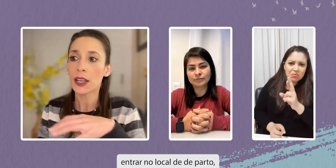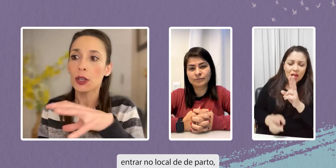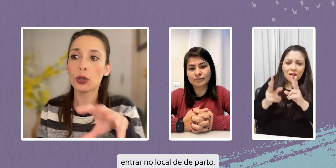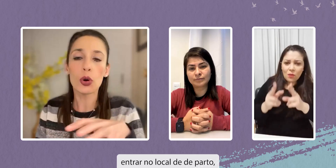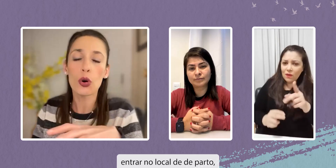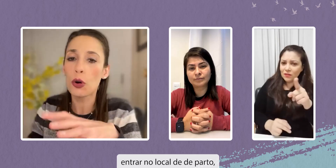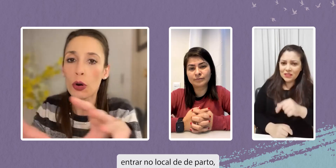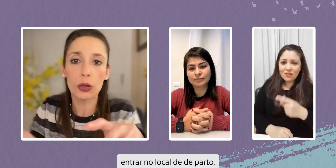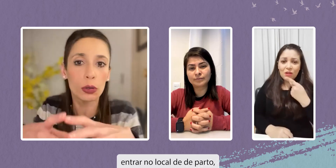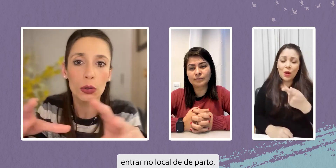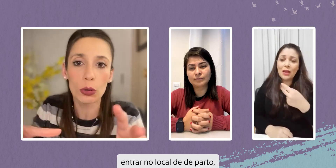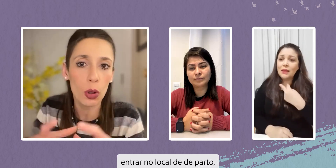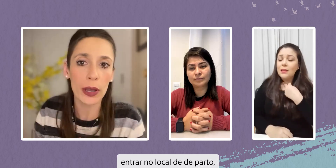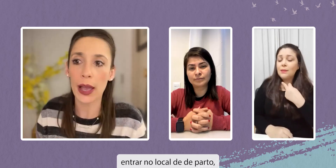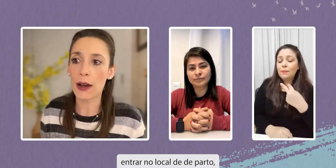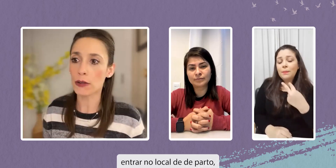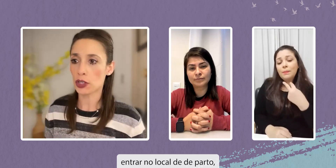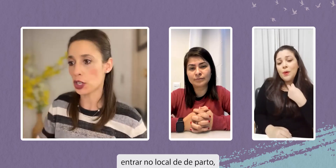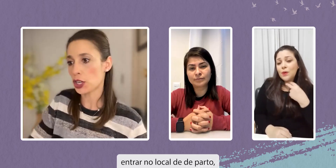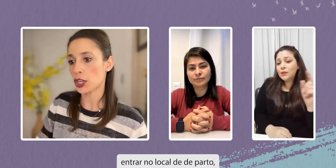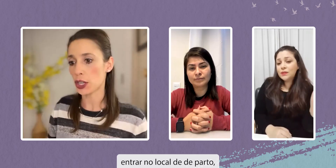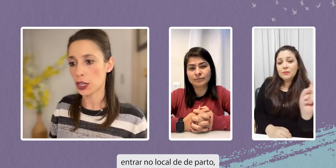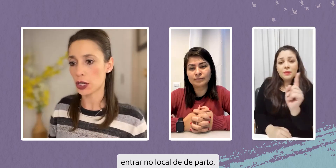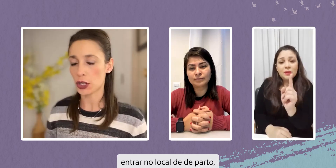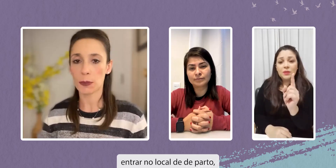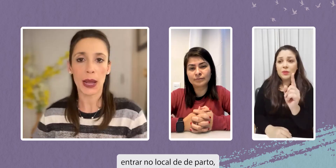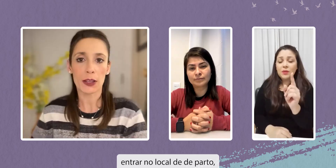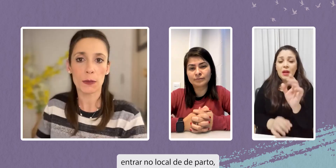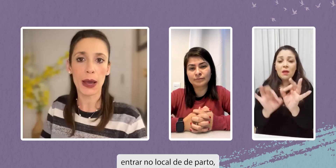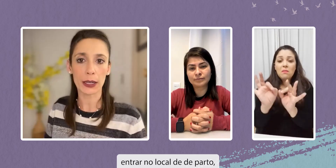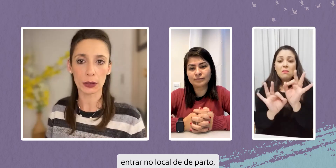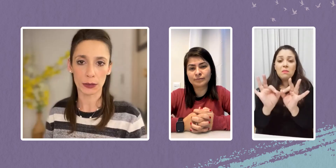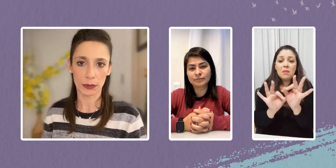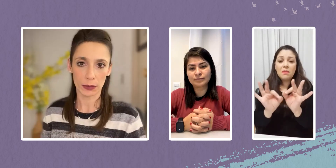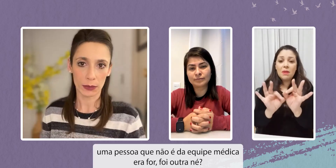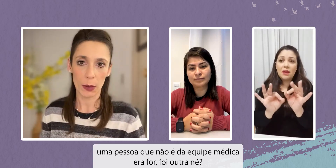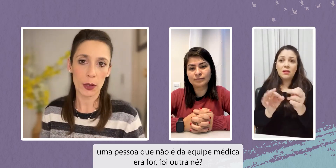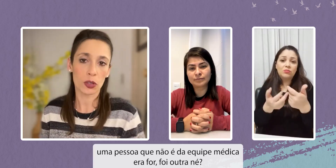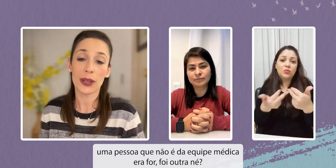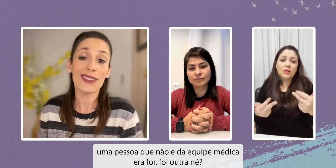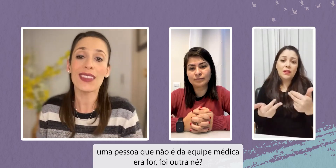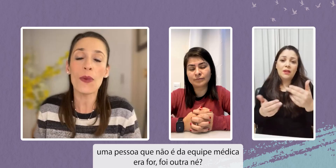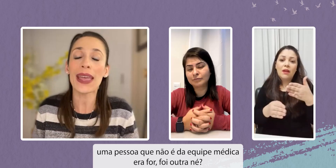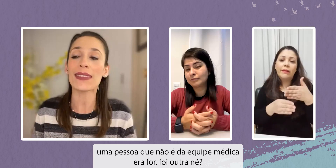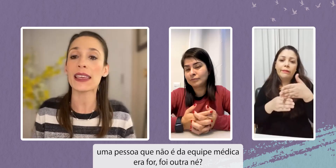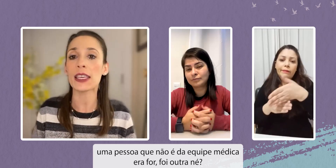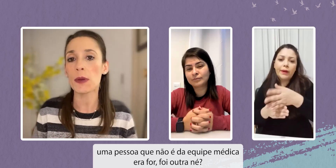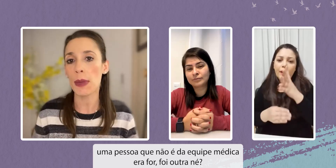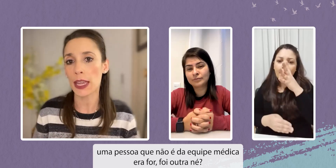entrar no local de parto. Uma